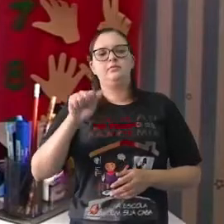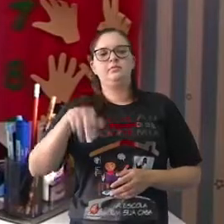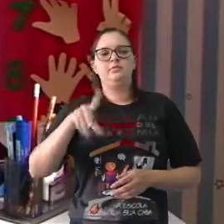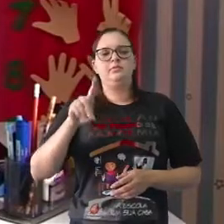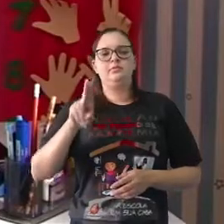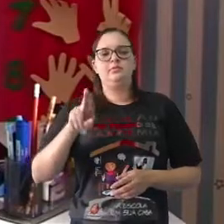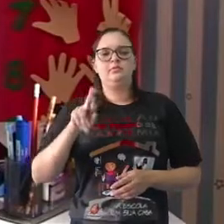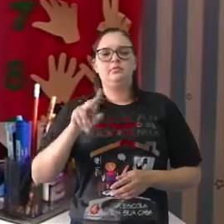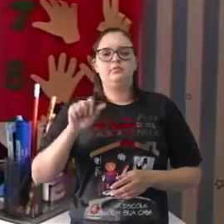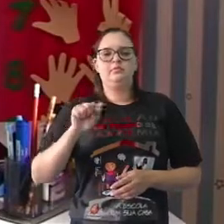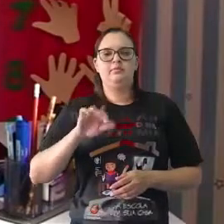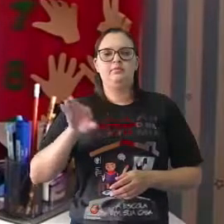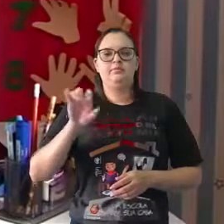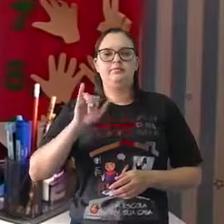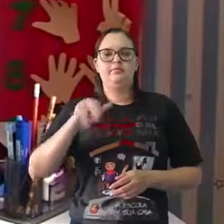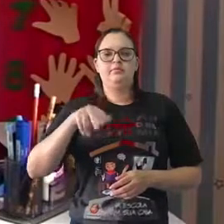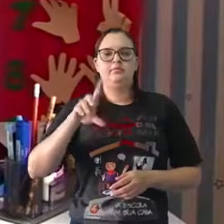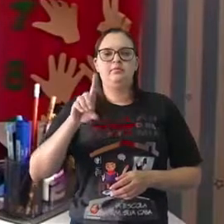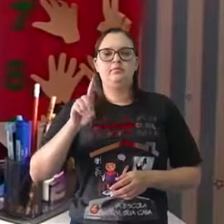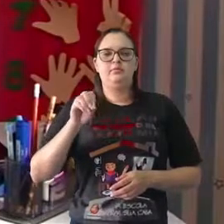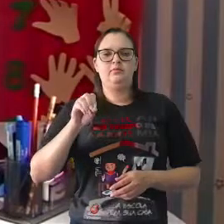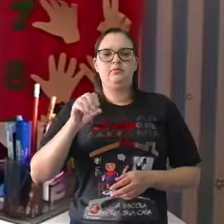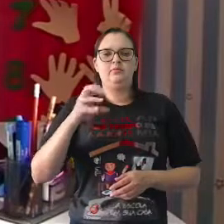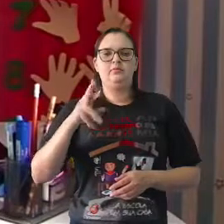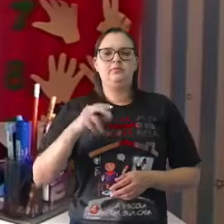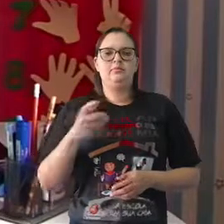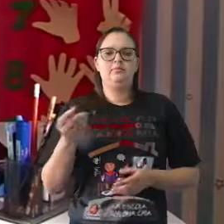vai ser utilizado por células-alvo.